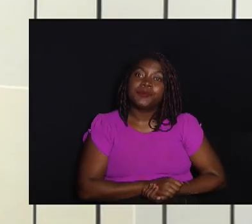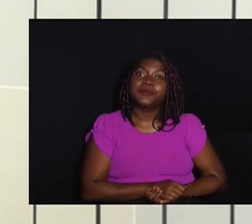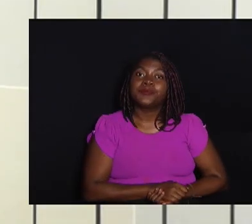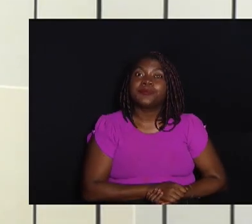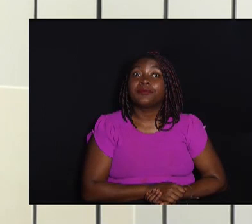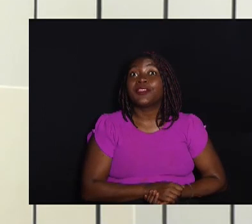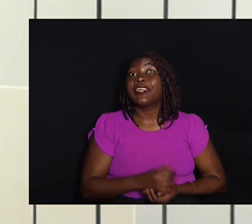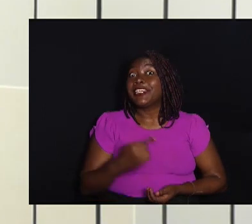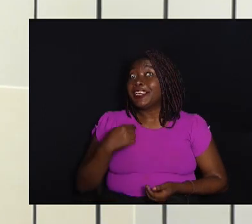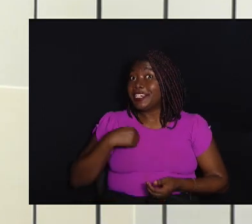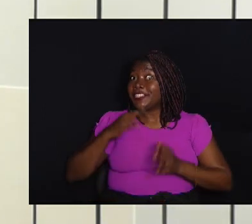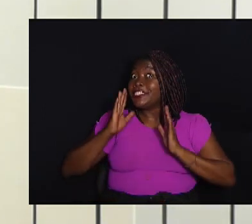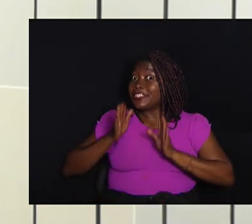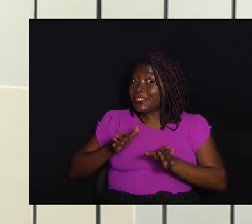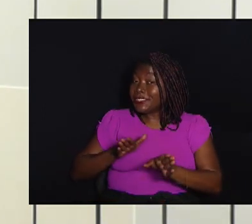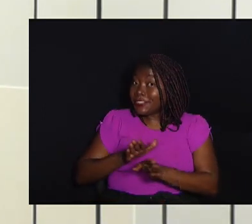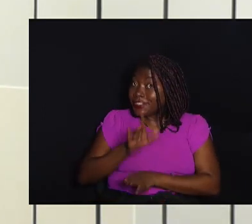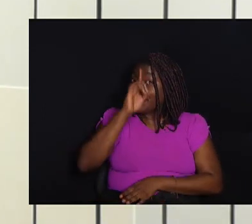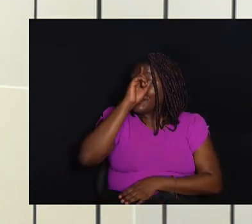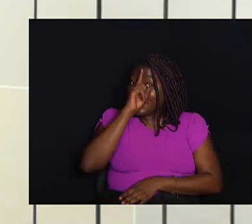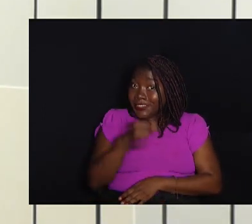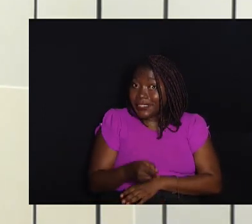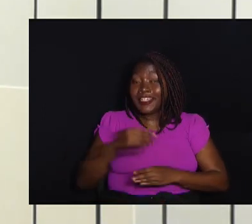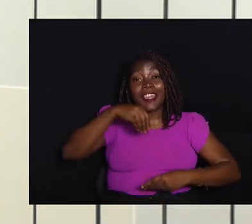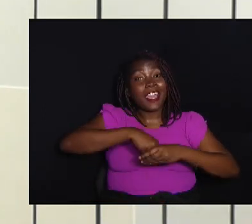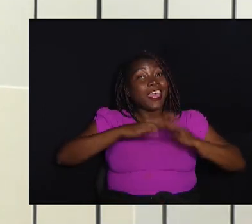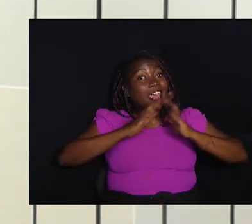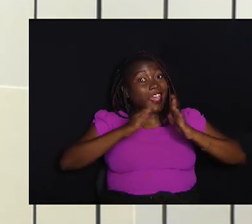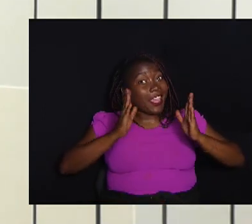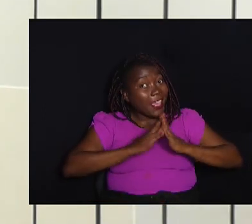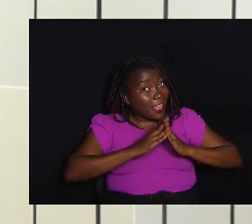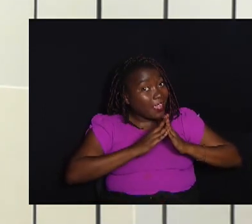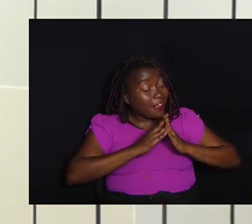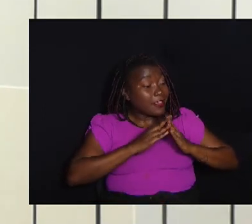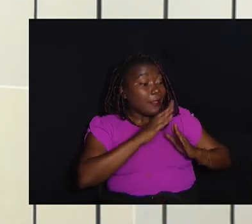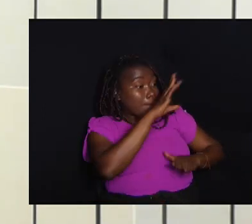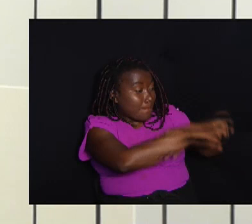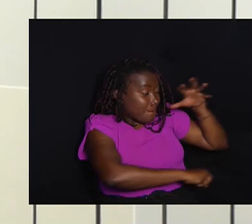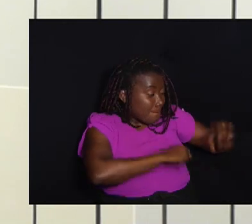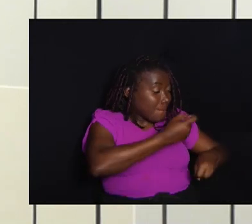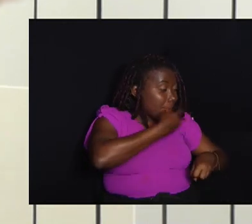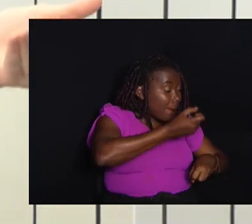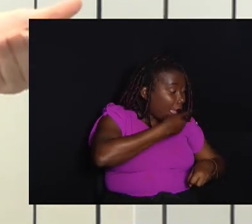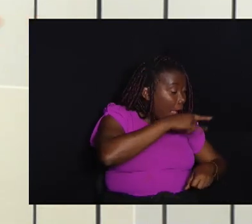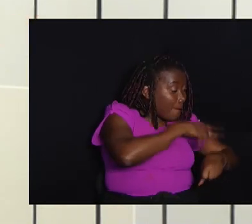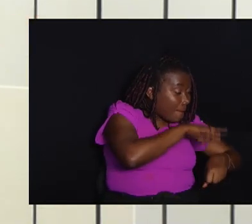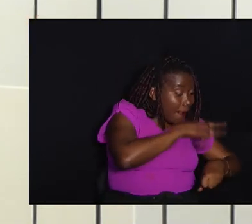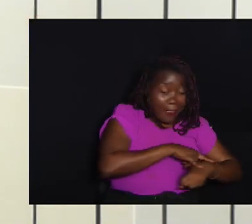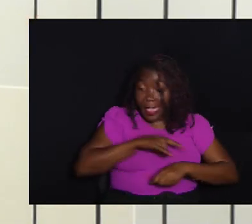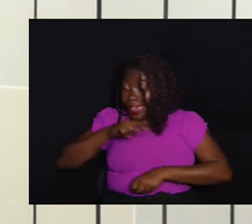Eu já tenho uma tarefa assim que eu chegar na minha casa, então. Vou ter que tirar todos os remédios que eu tenho no banheiro e na